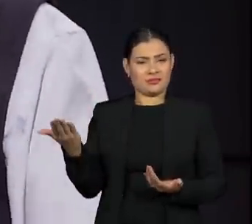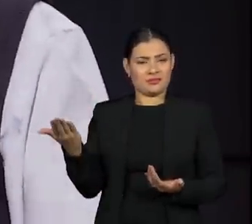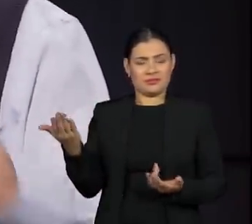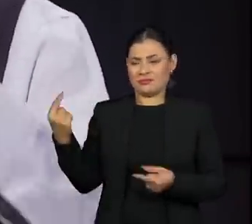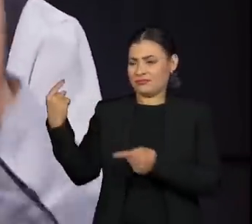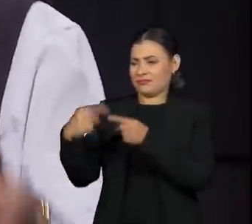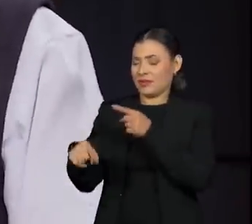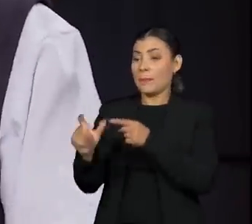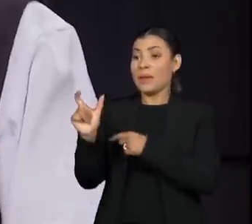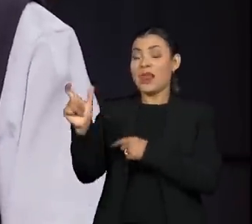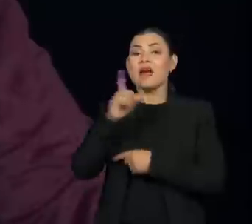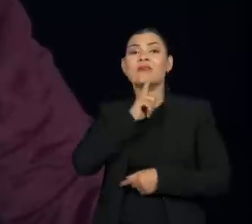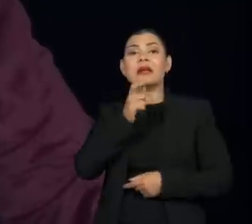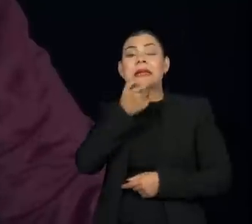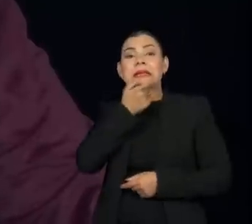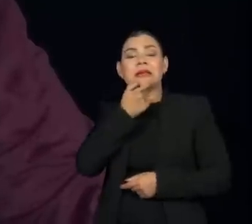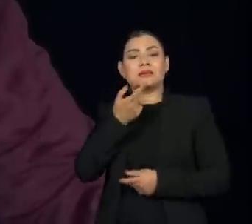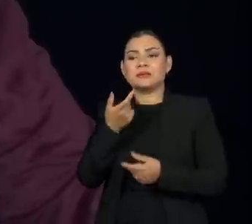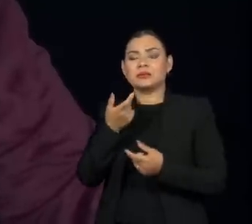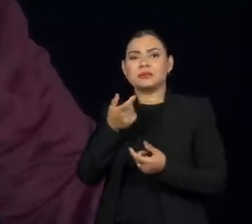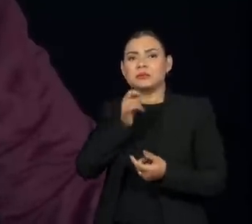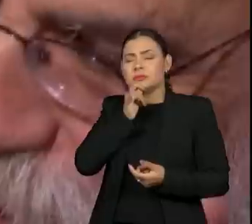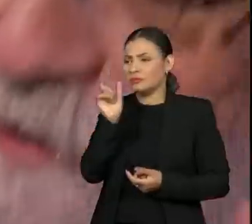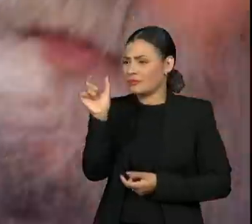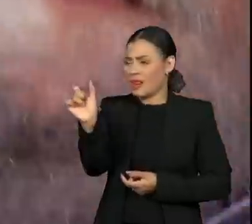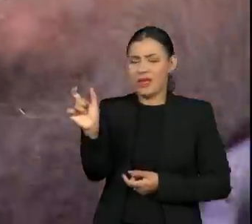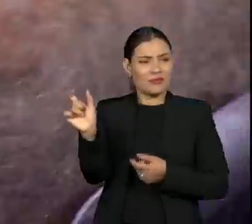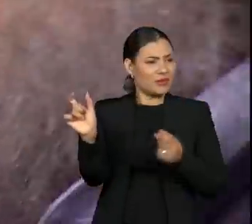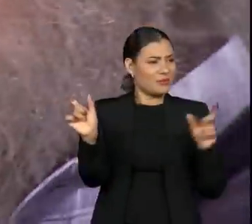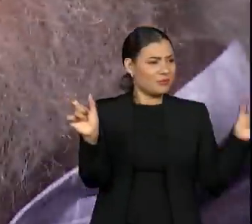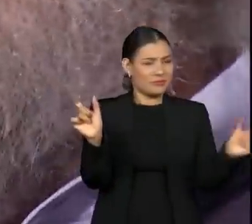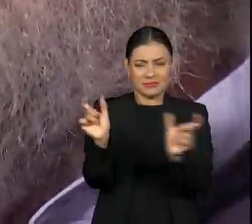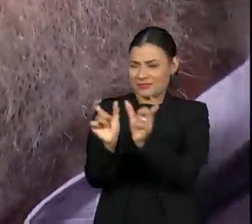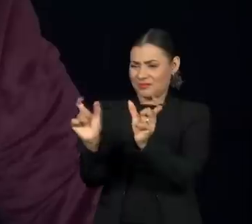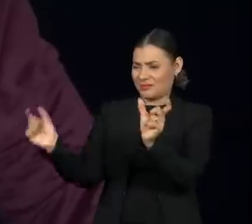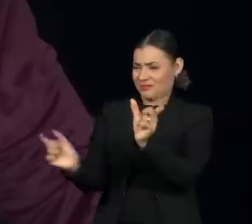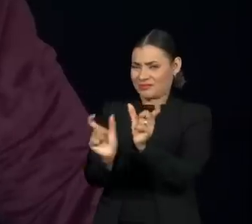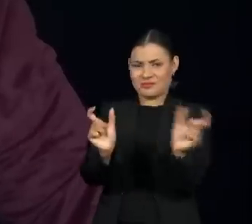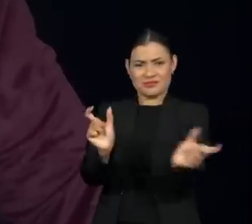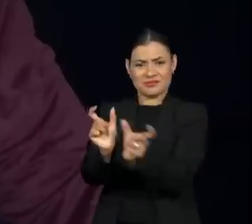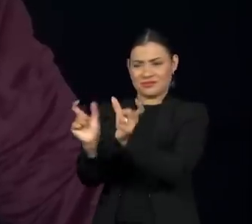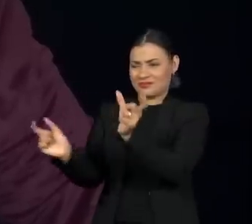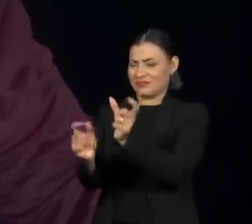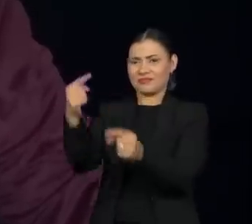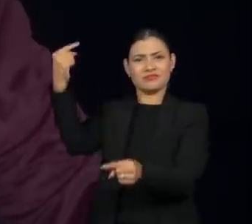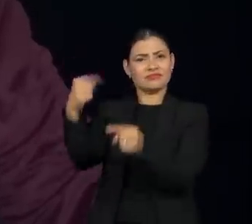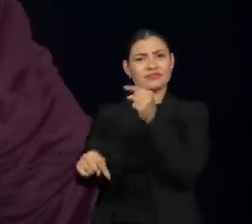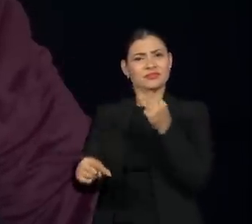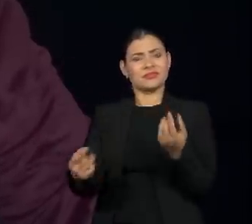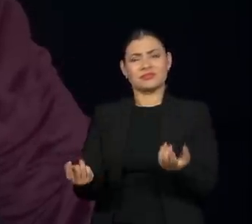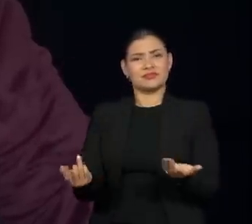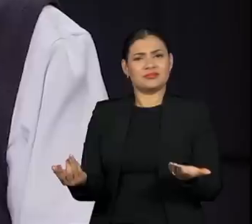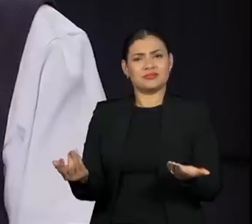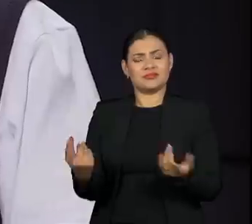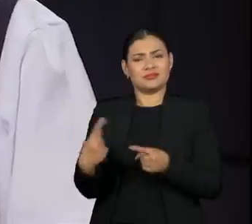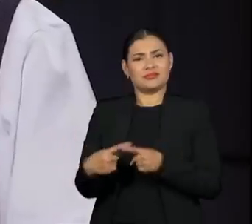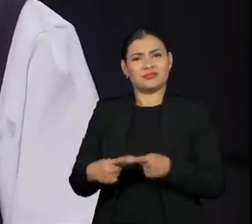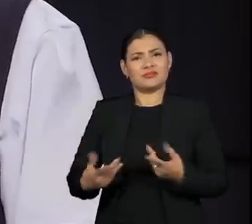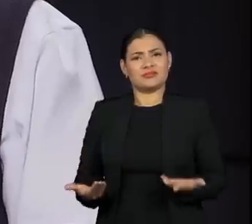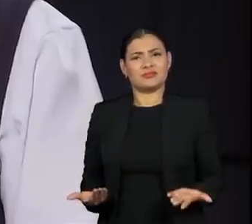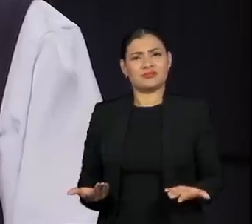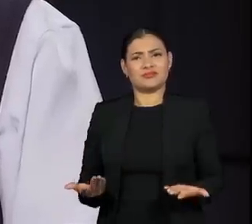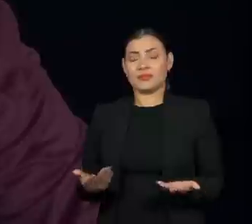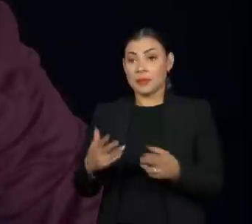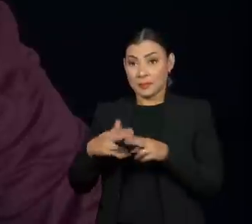não é isso ficou bêbado de tanto trabalhar isso pode ser ou não sabe porque está trabalhando tanto perfeito